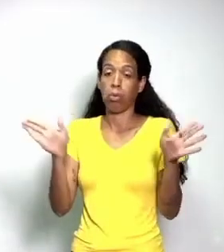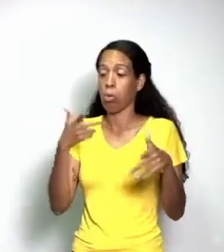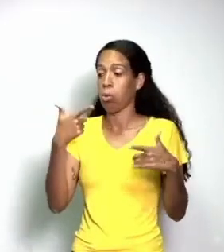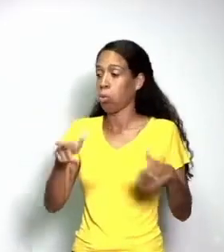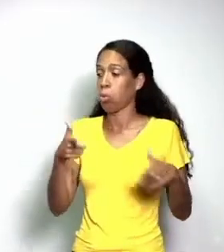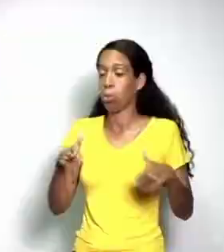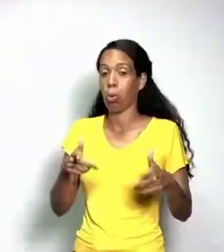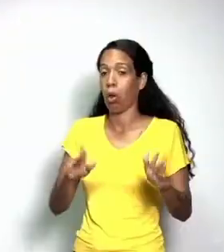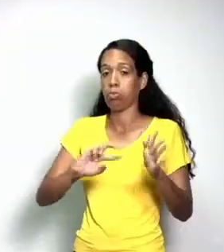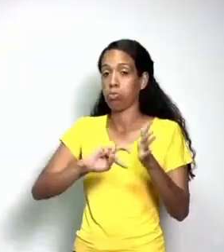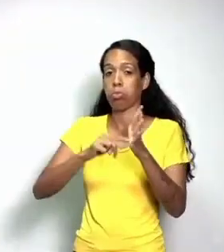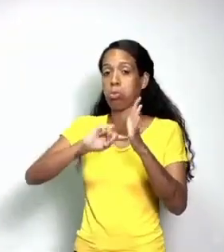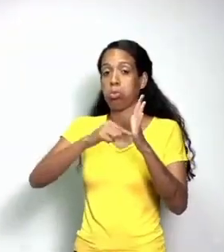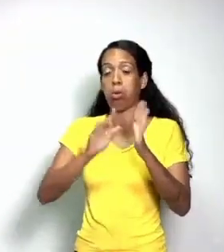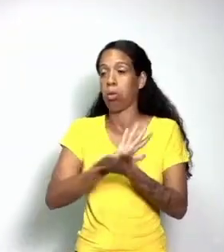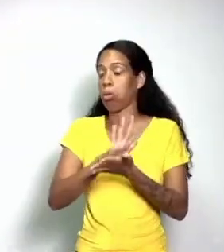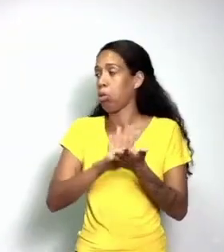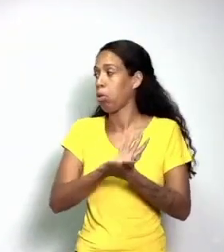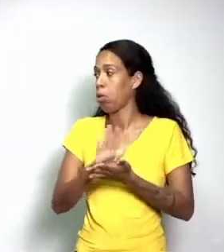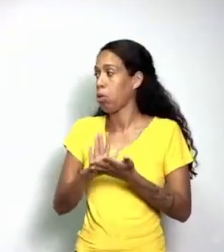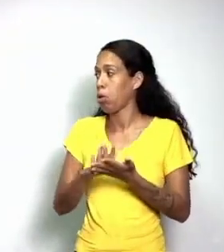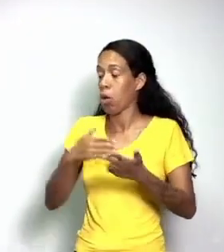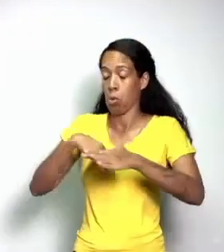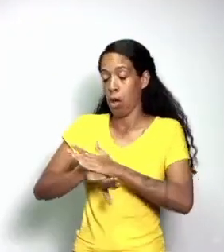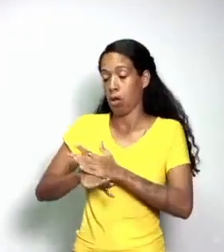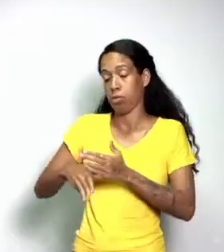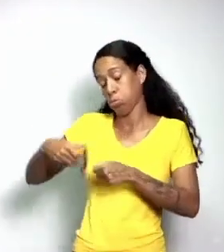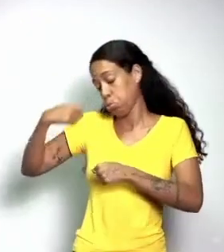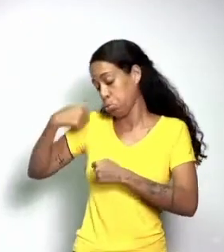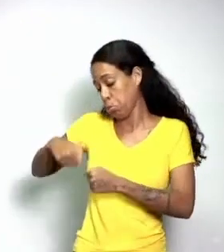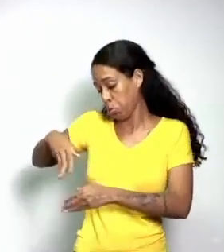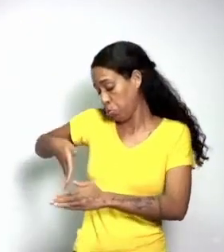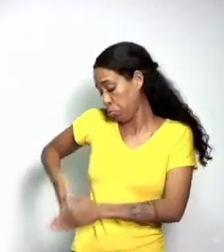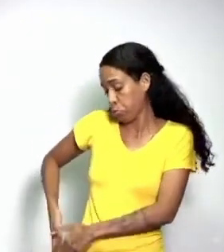nada que seja desmontável aqui nela, a gente guardaria ela dessa forma.